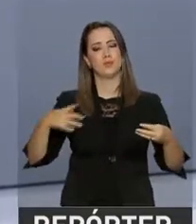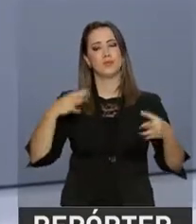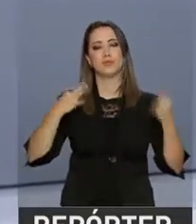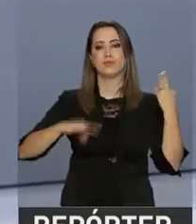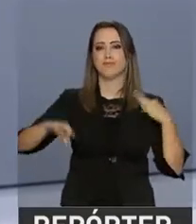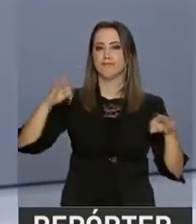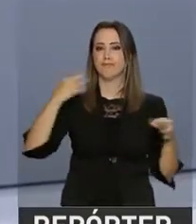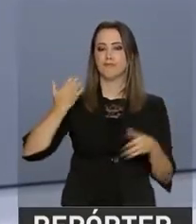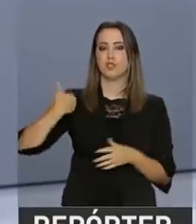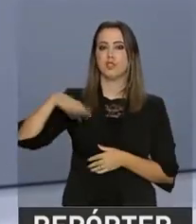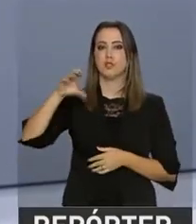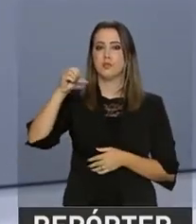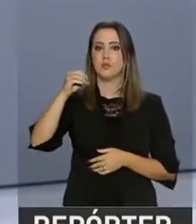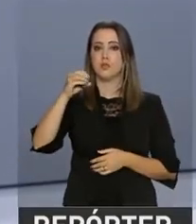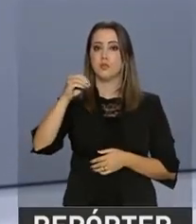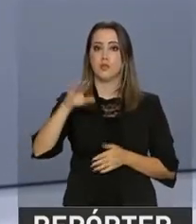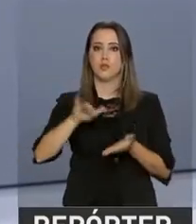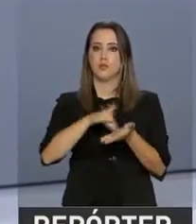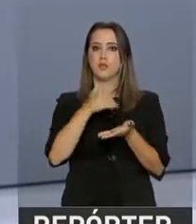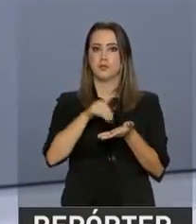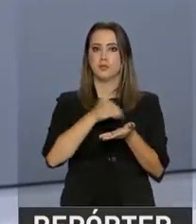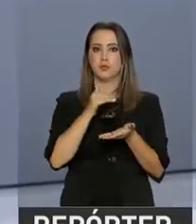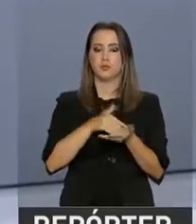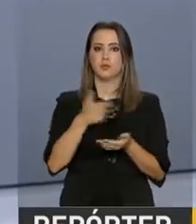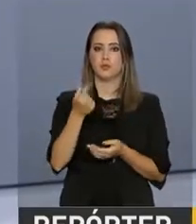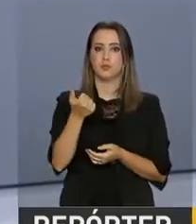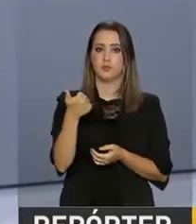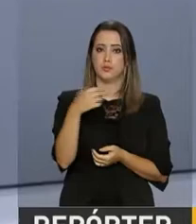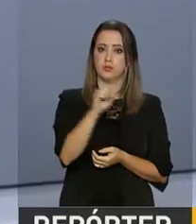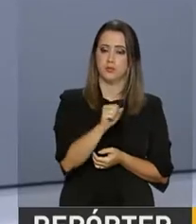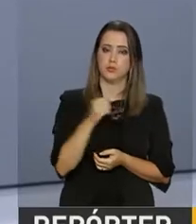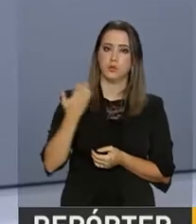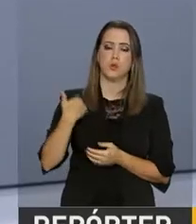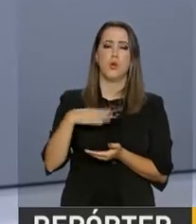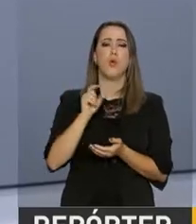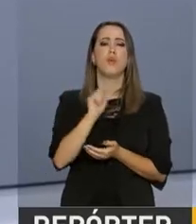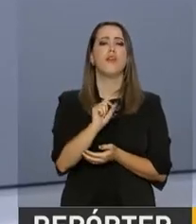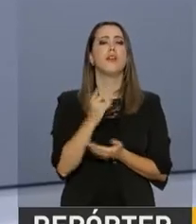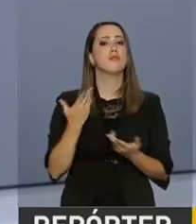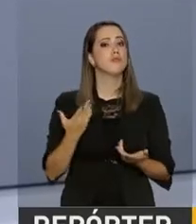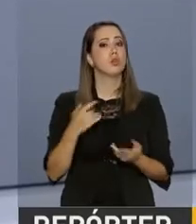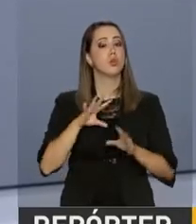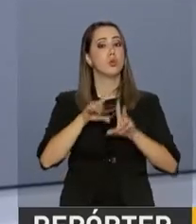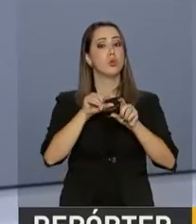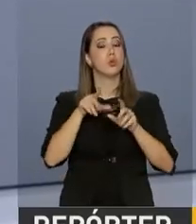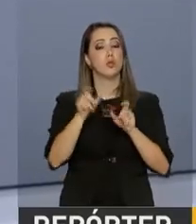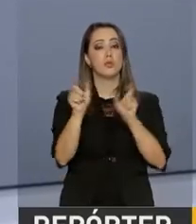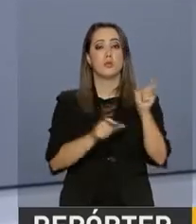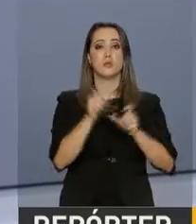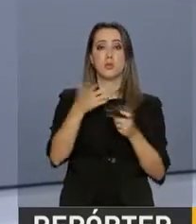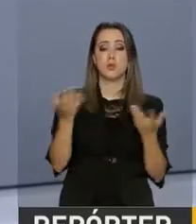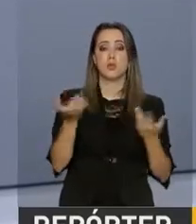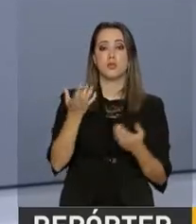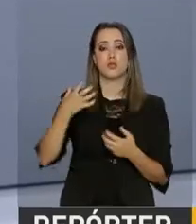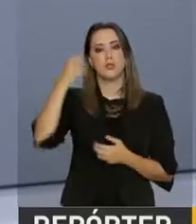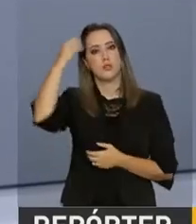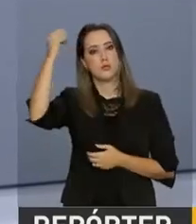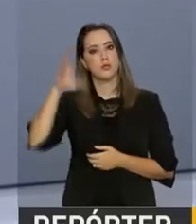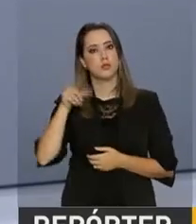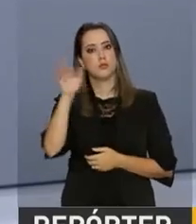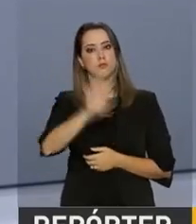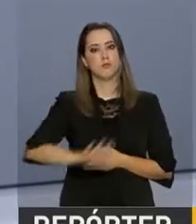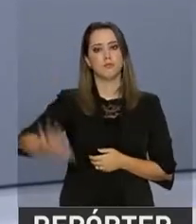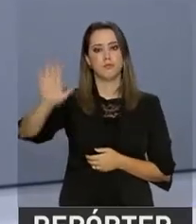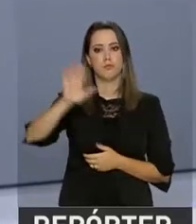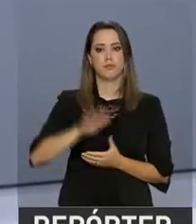mais de 900 inscritos em 2018. A ferramenta reúne programações para todos os perfis de viajantes em todas as